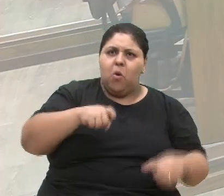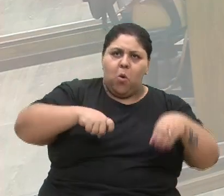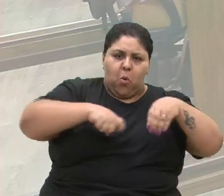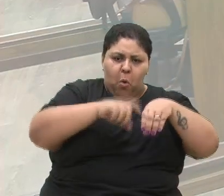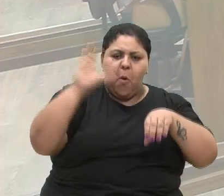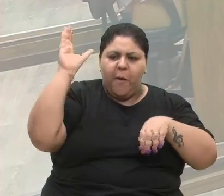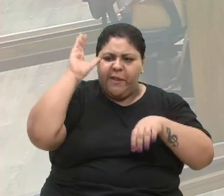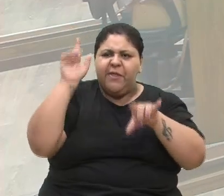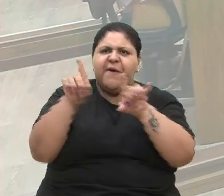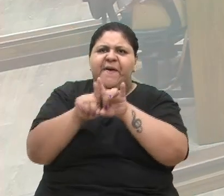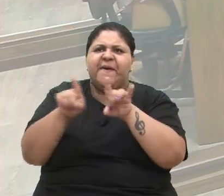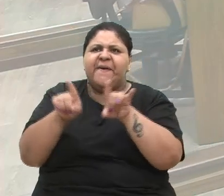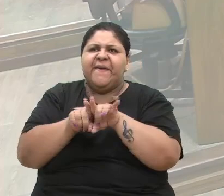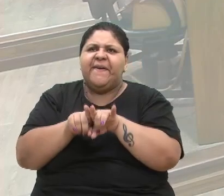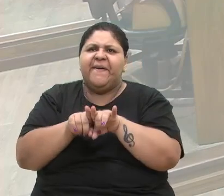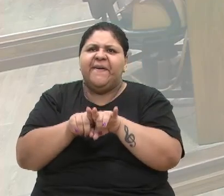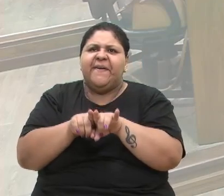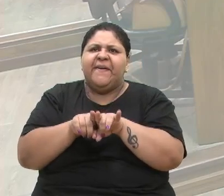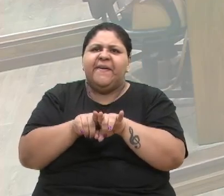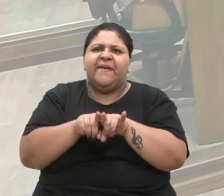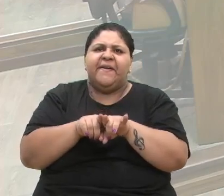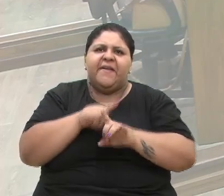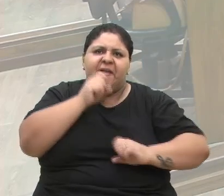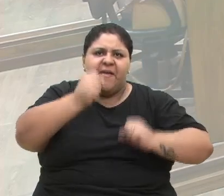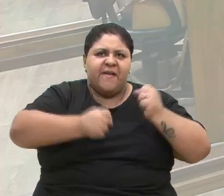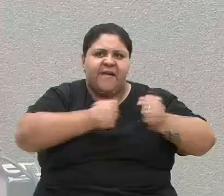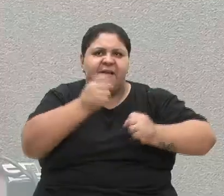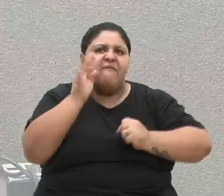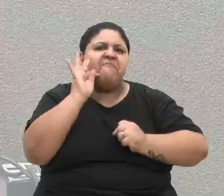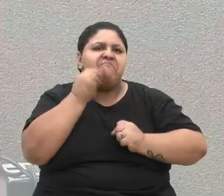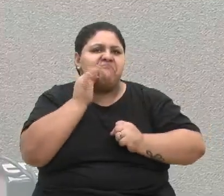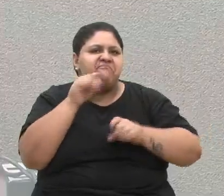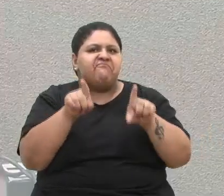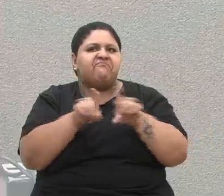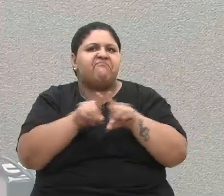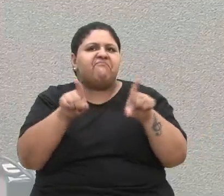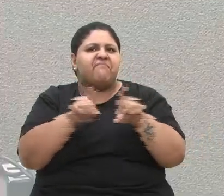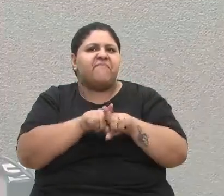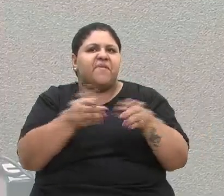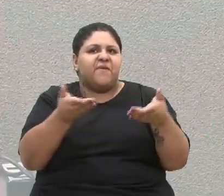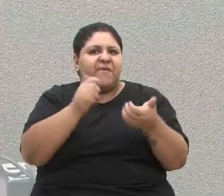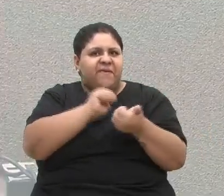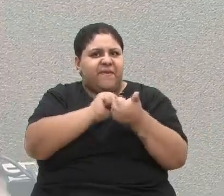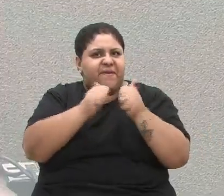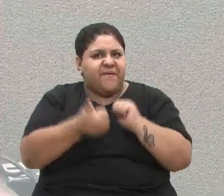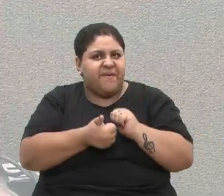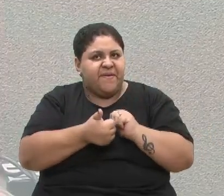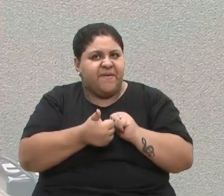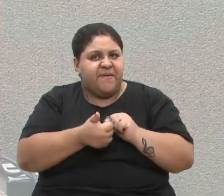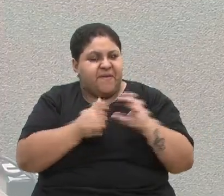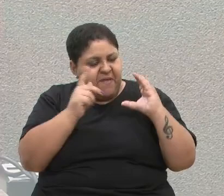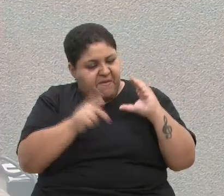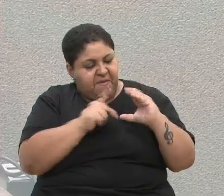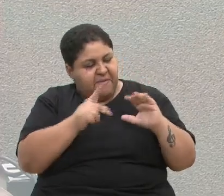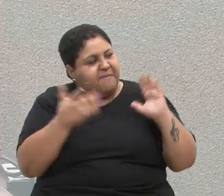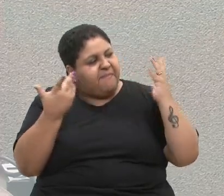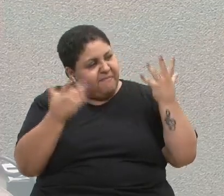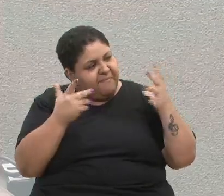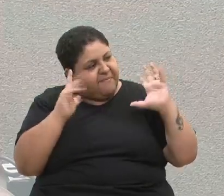e o Ironman maratonista ali, Tequila, ó, tá, estamos só atletas aqui da Câmara. Tá? Parabéns,